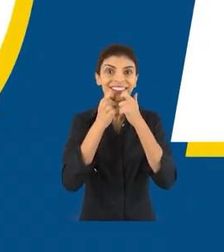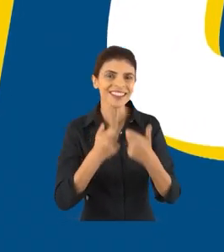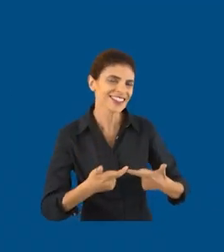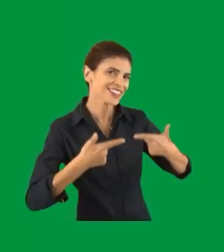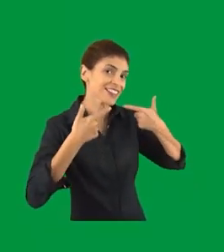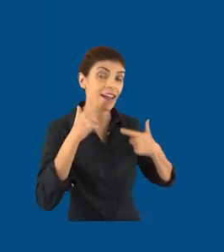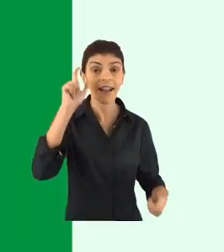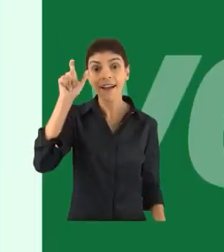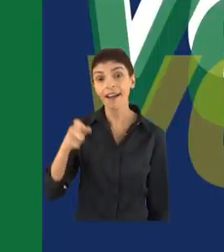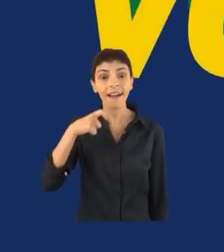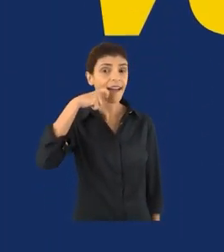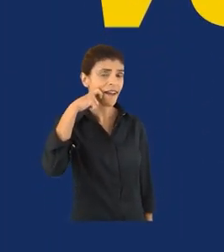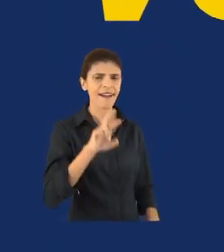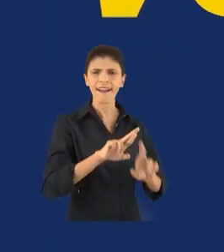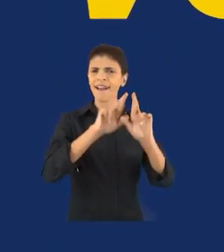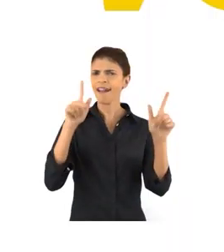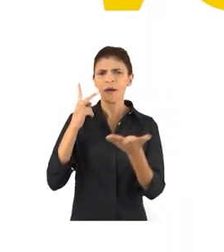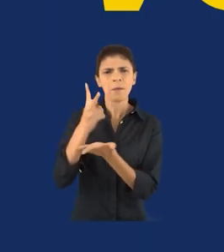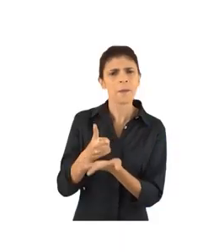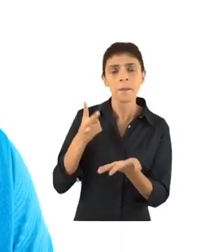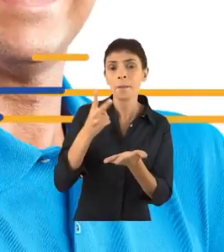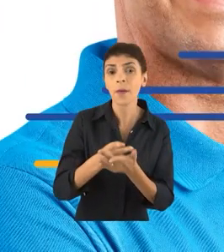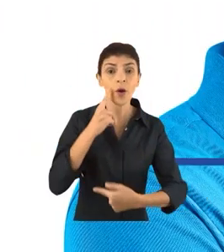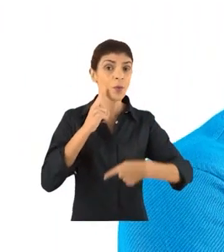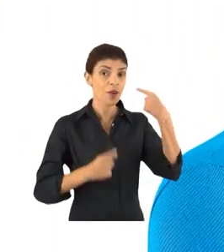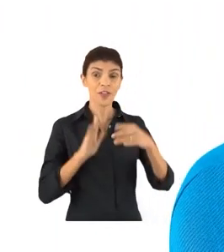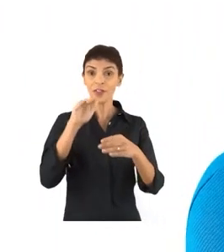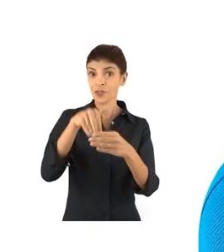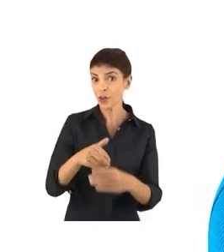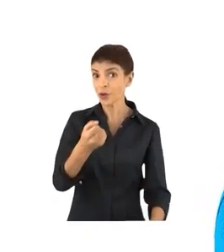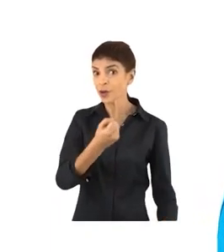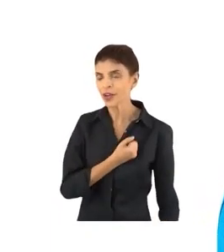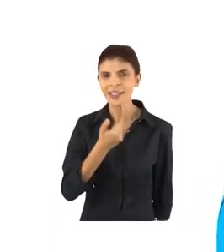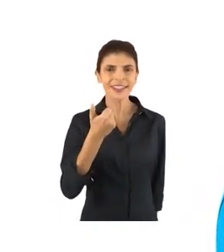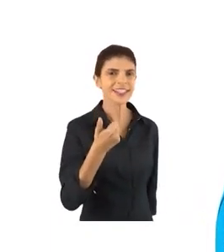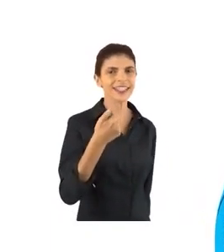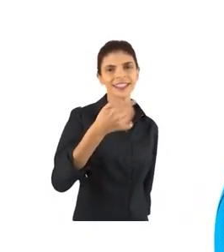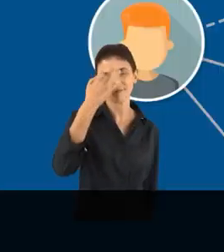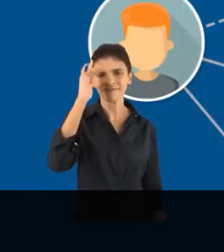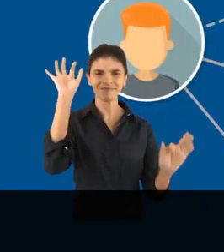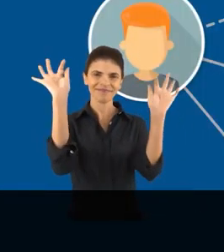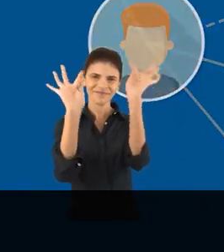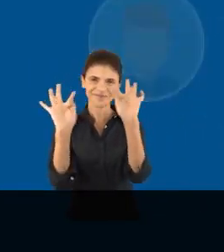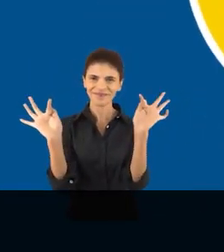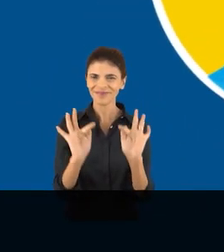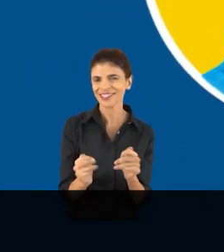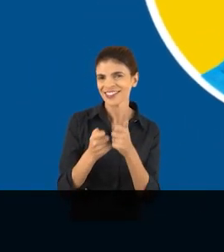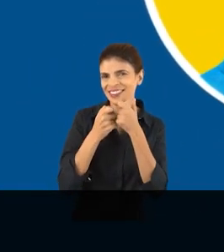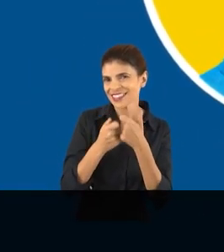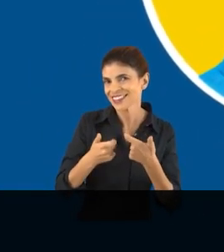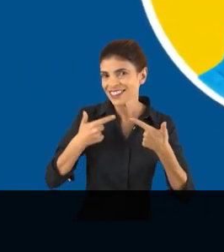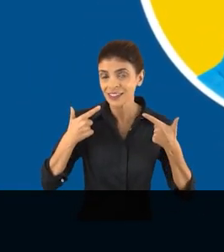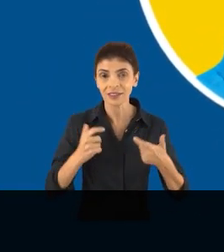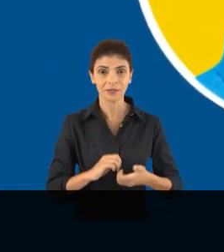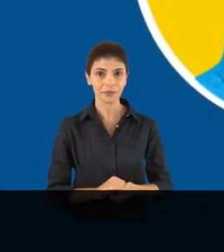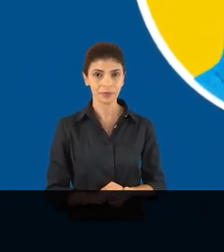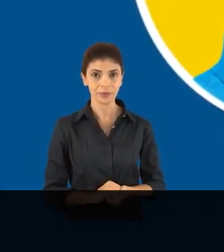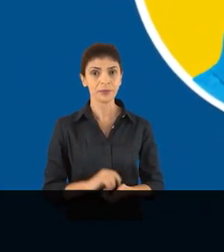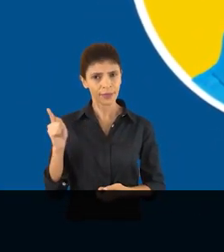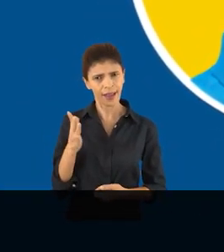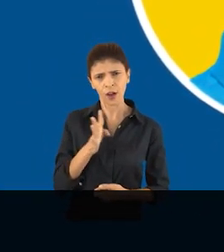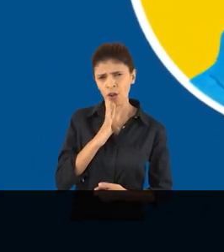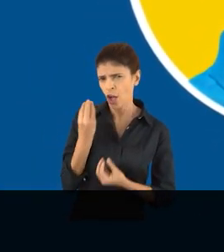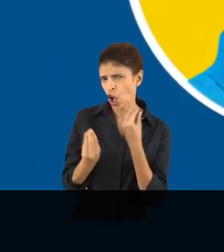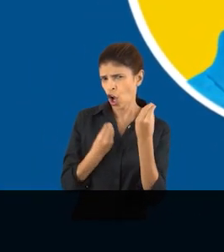Pode acreditar! Luiz Lima é diferente disso tudo que está aí. Pode botar 17 pro Rio botar a